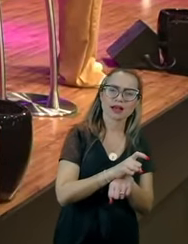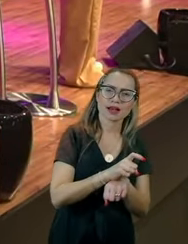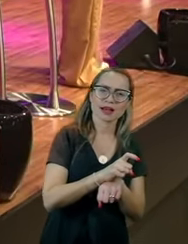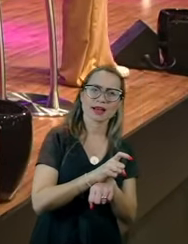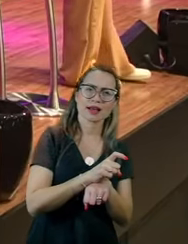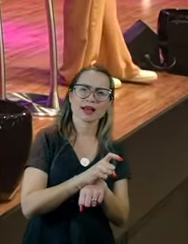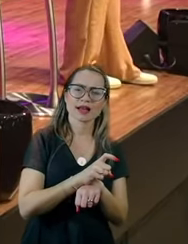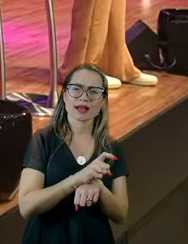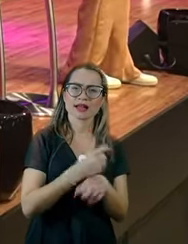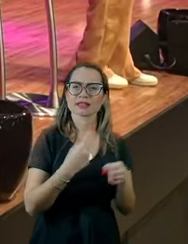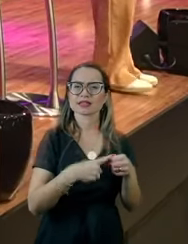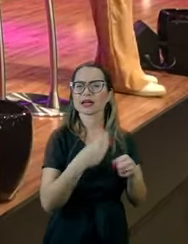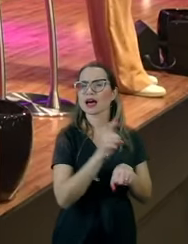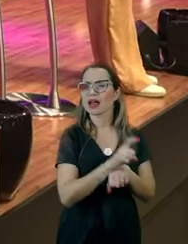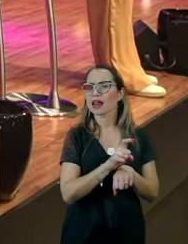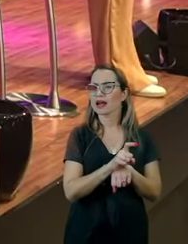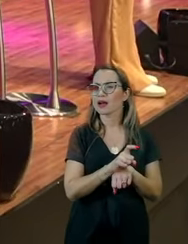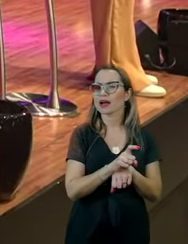Como que é, gente?